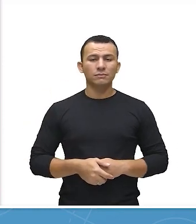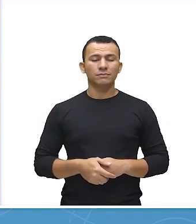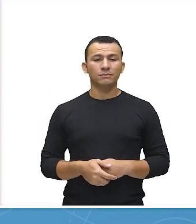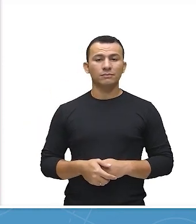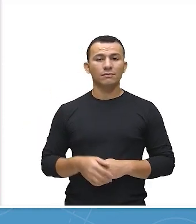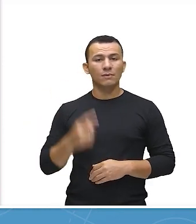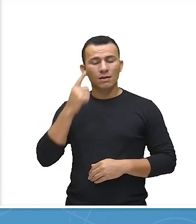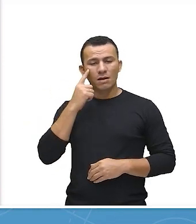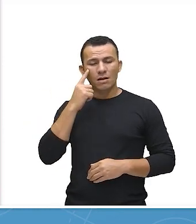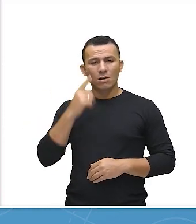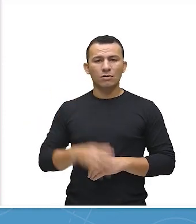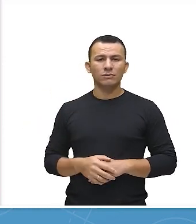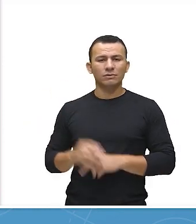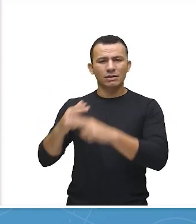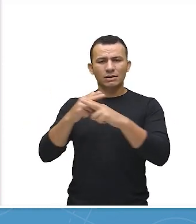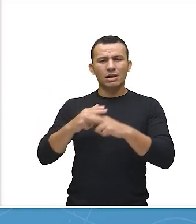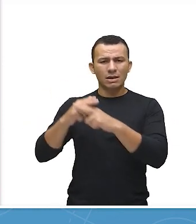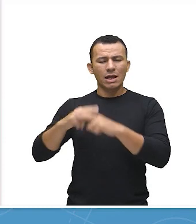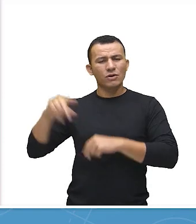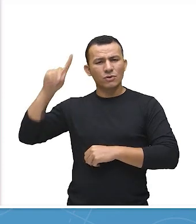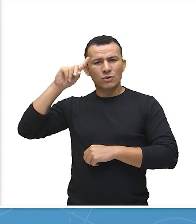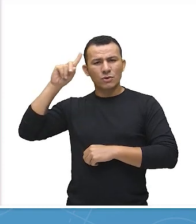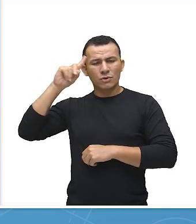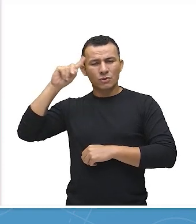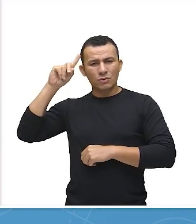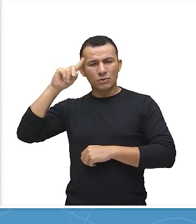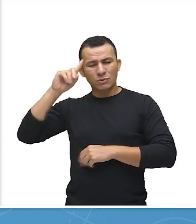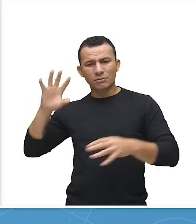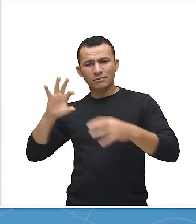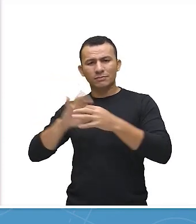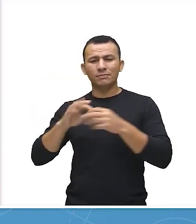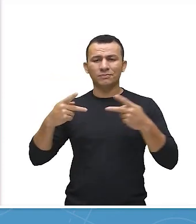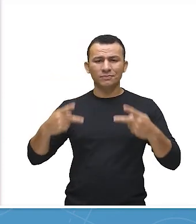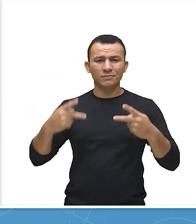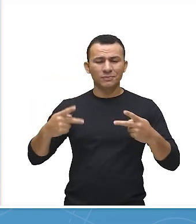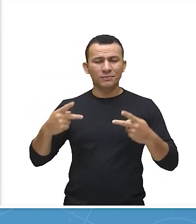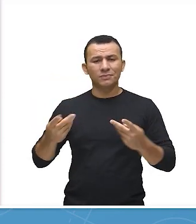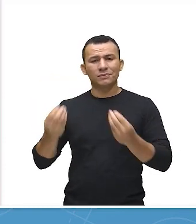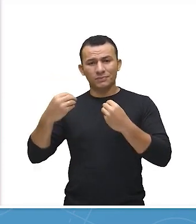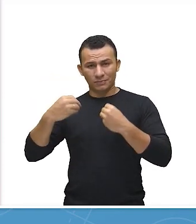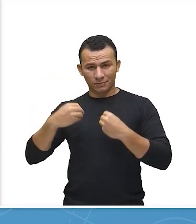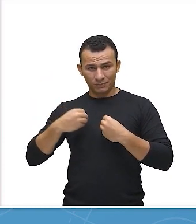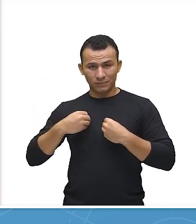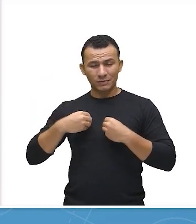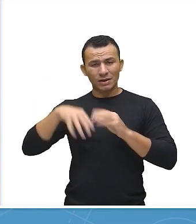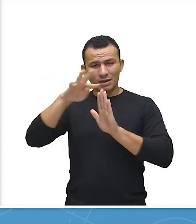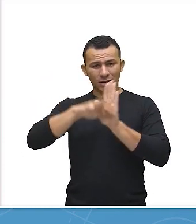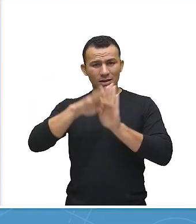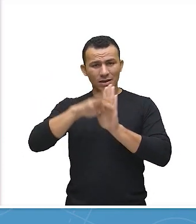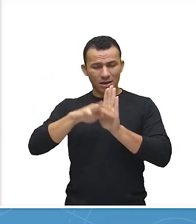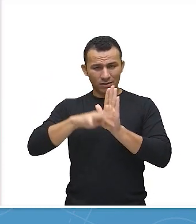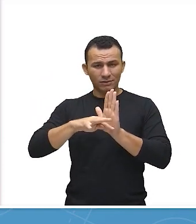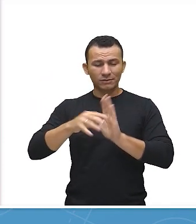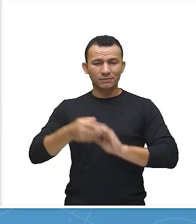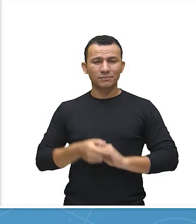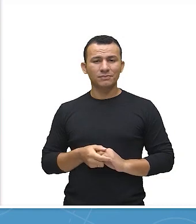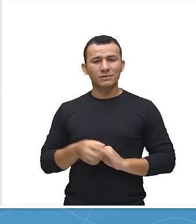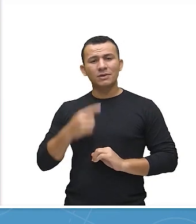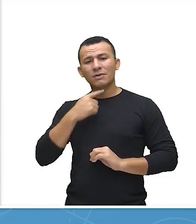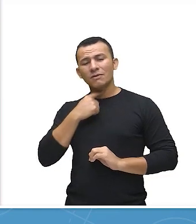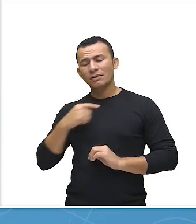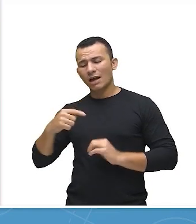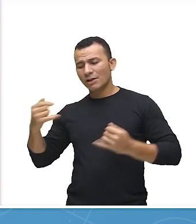ou de qualquer outra coisa que você queira descrever, ok? Então, seguindo para a nossa questão 12,